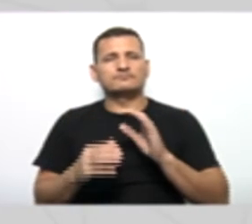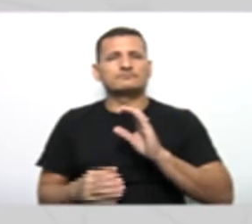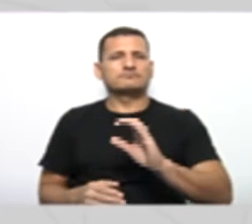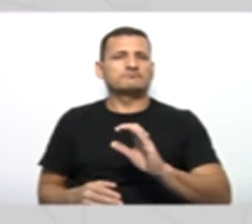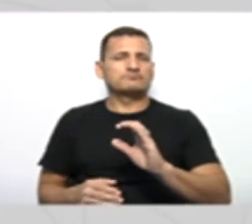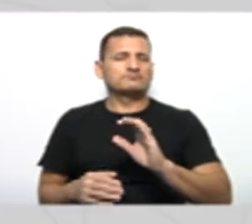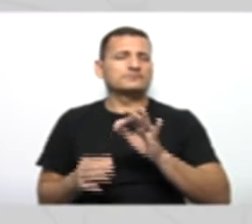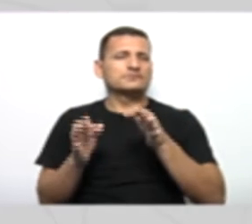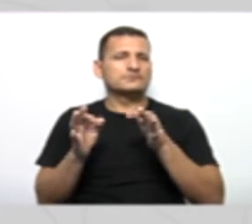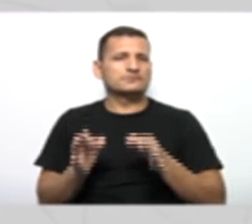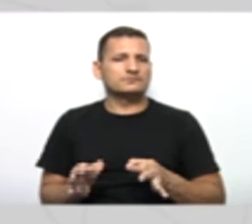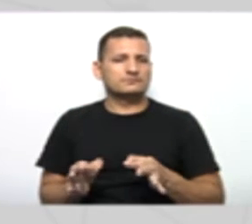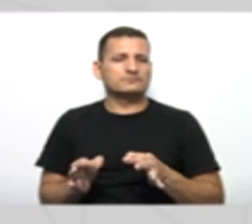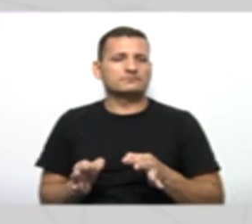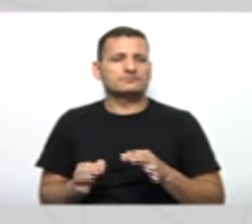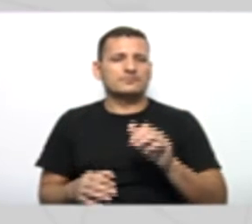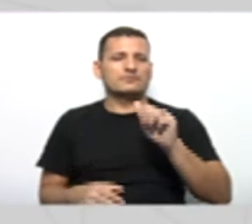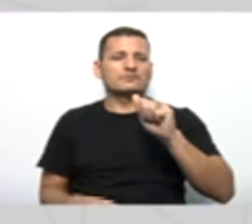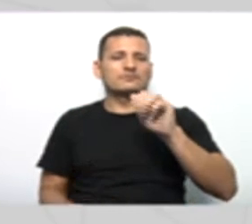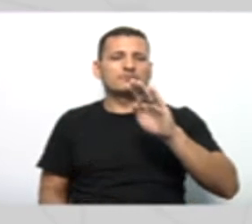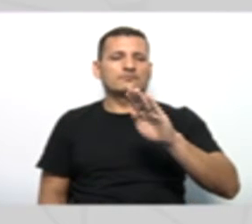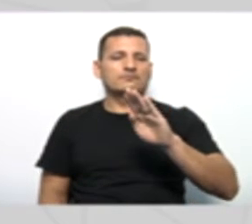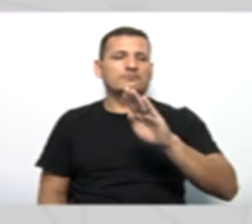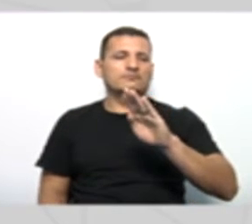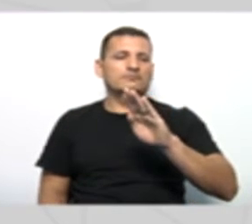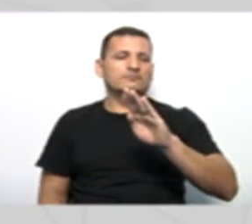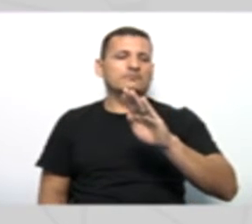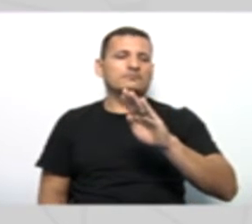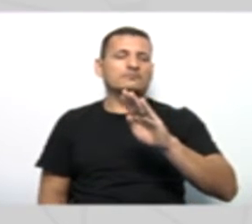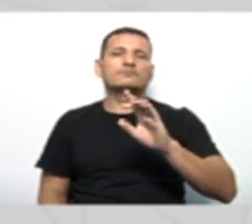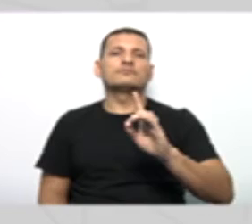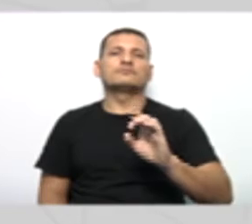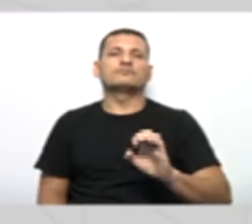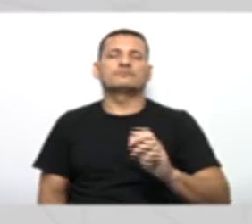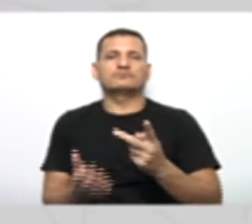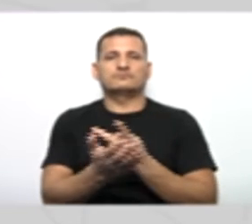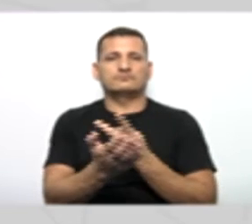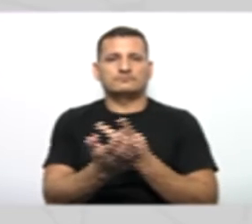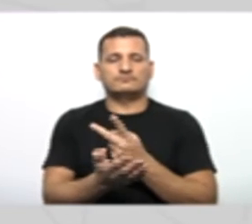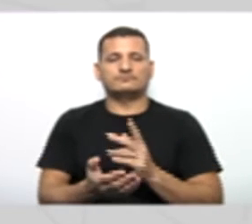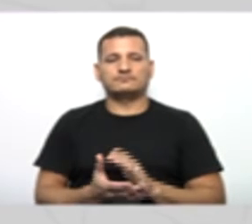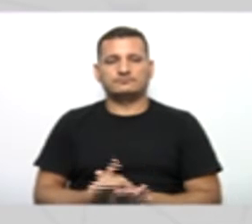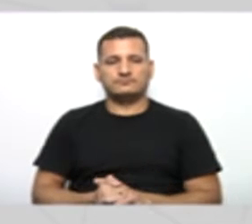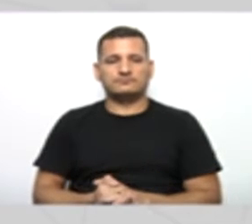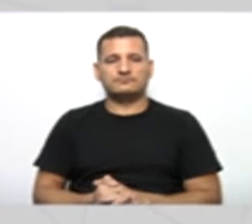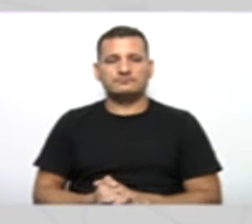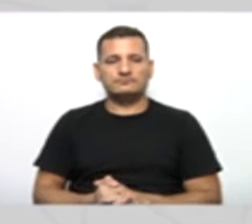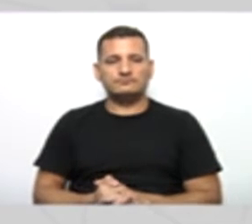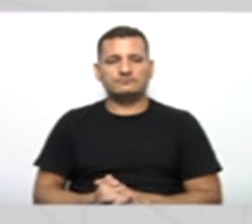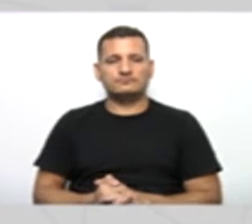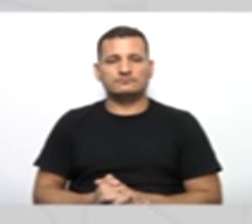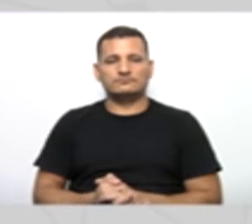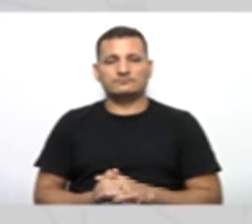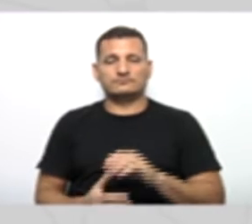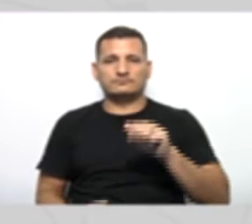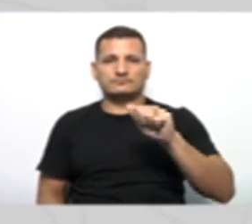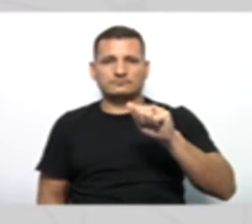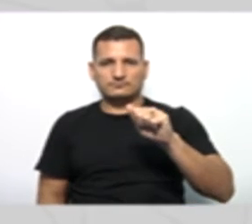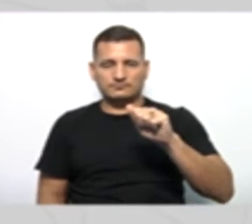está correta e as outras 3 opções estão erradas. Vamos ver, letra A, controle da